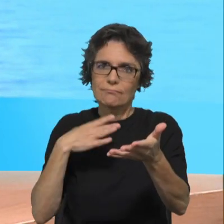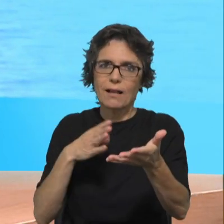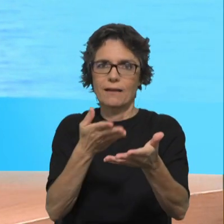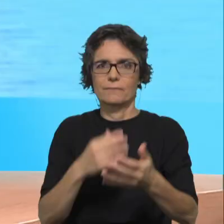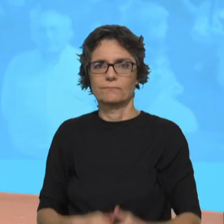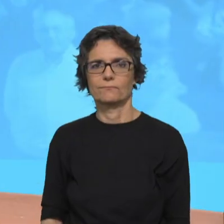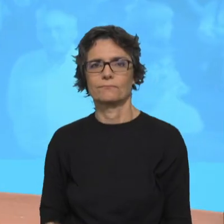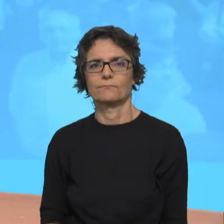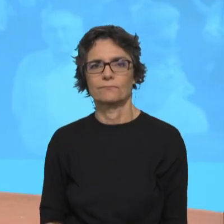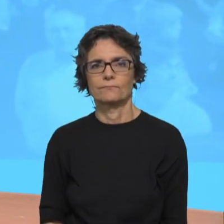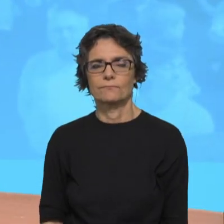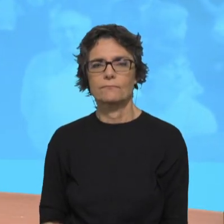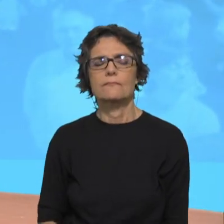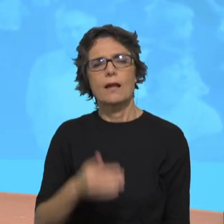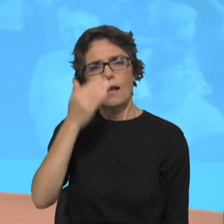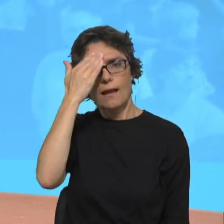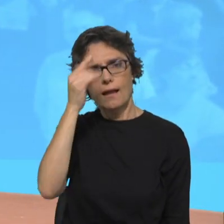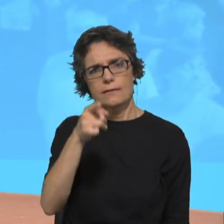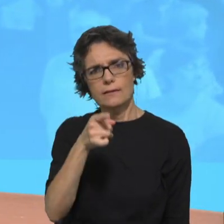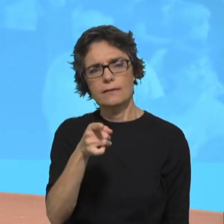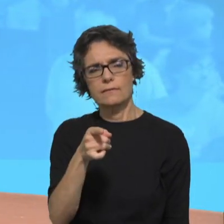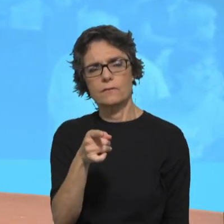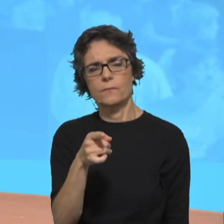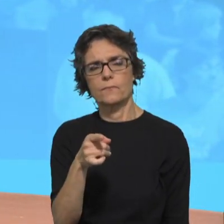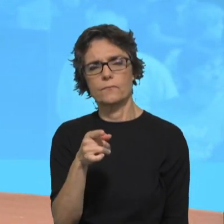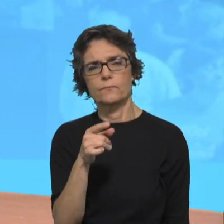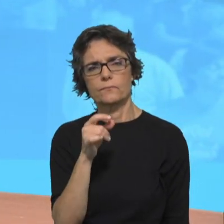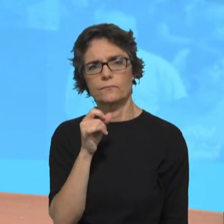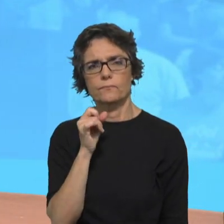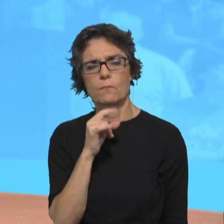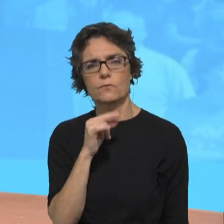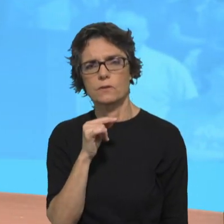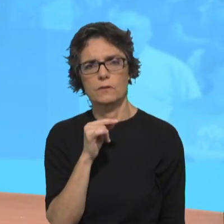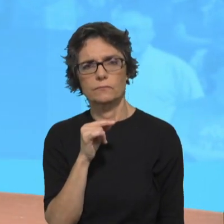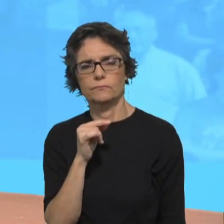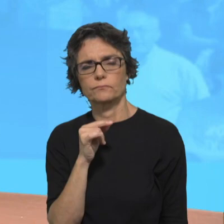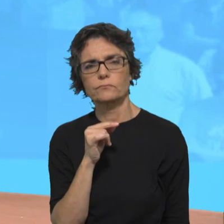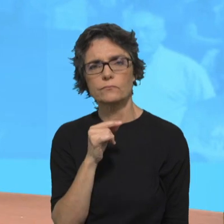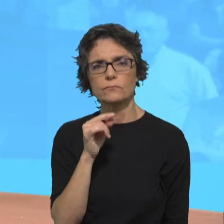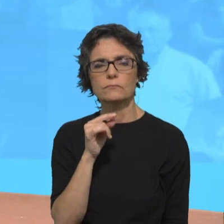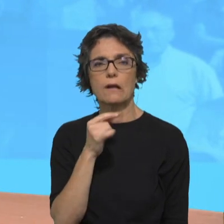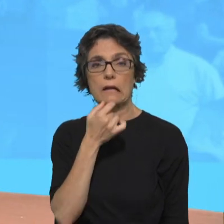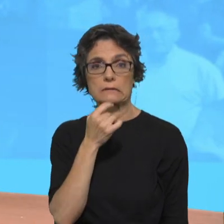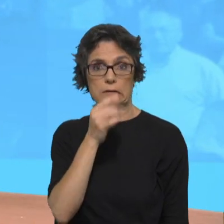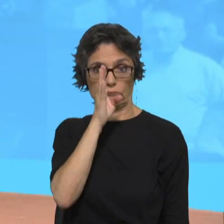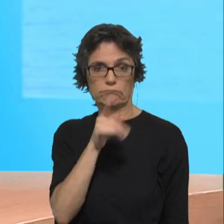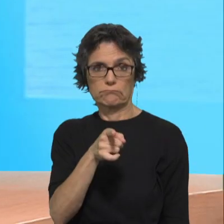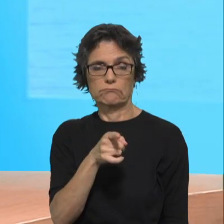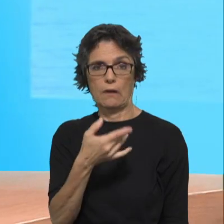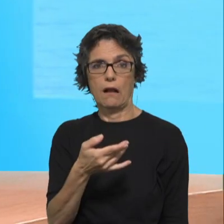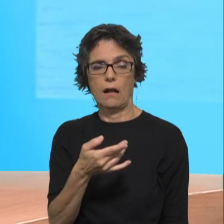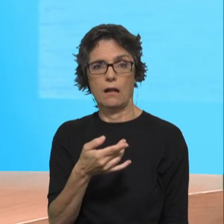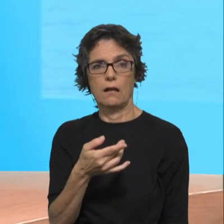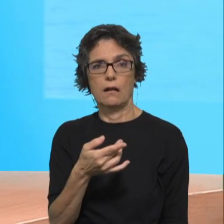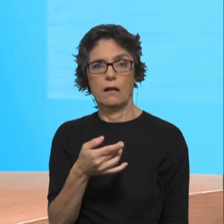questões. E que avaliação é possível fazer, de facto, da concretização dessas convicções nas comunidades? Pouco a claro pouco que nas famílias... eu